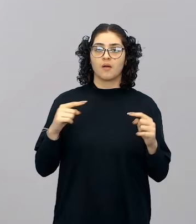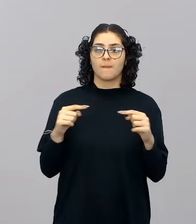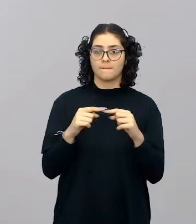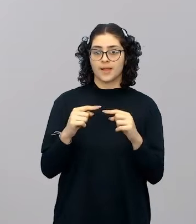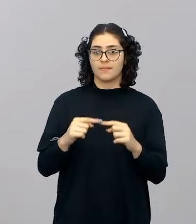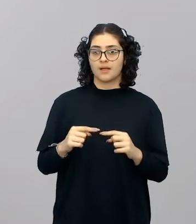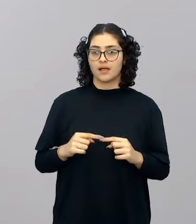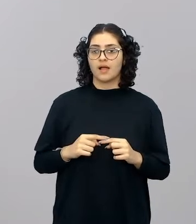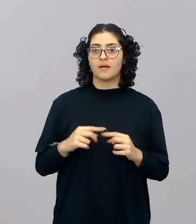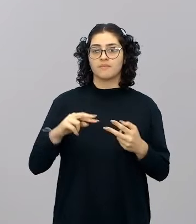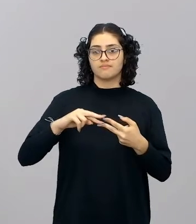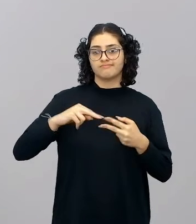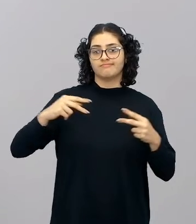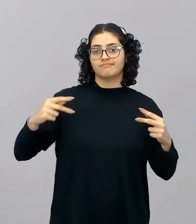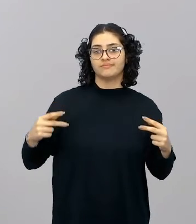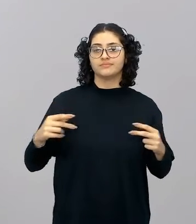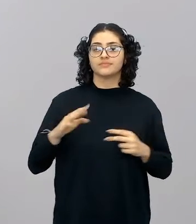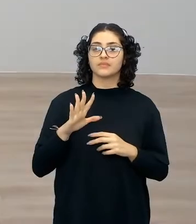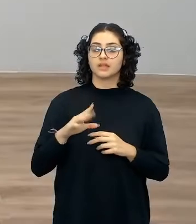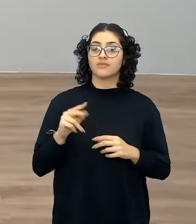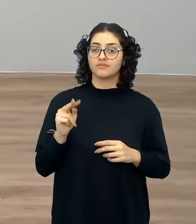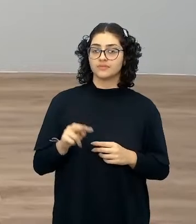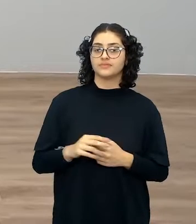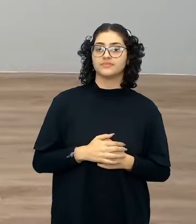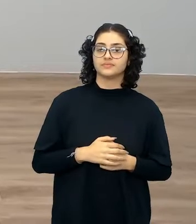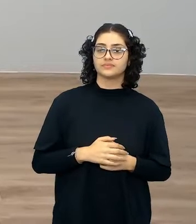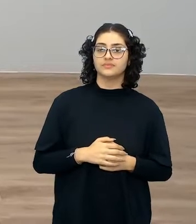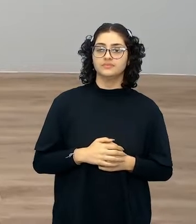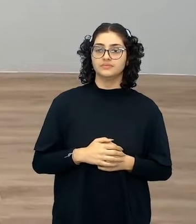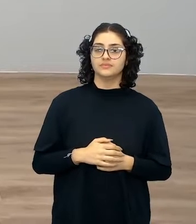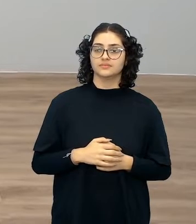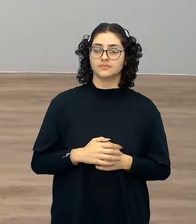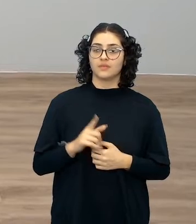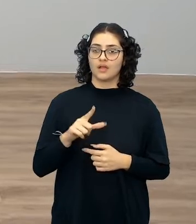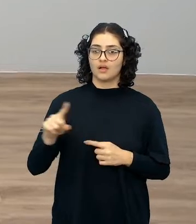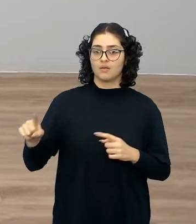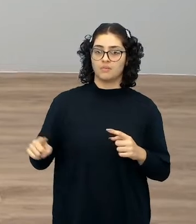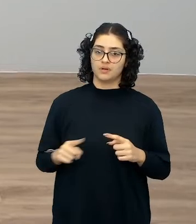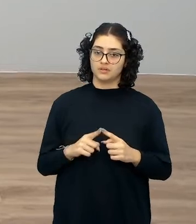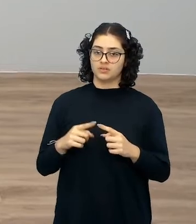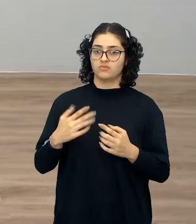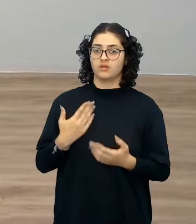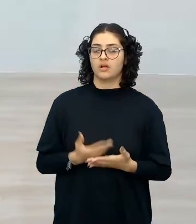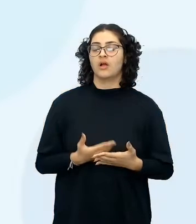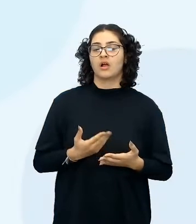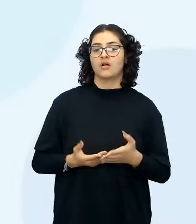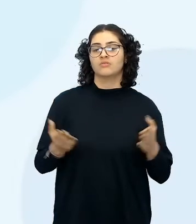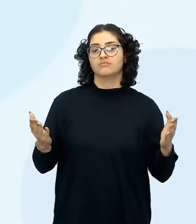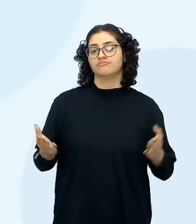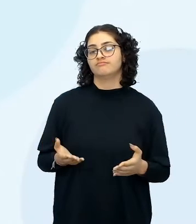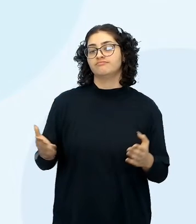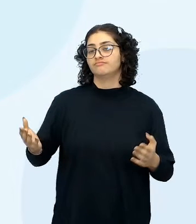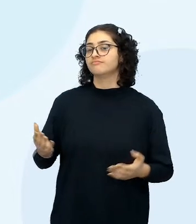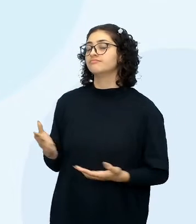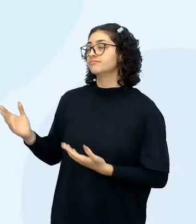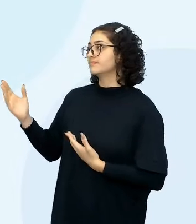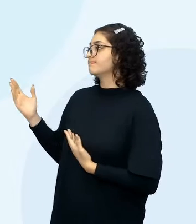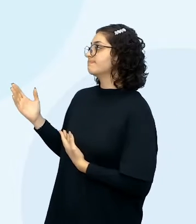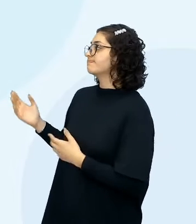questões hereditárias. E a partir daí, a gente já entra no nosso objetivo da nossa aula de hoje, que é